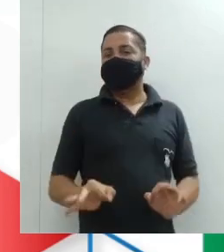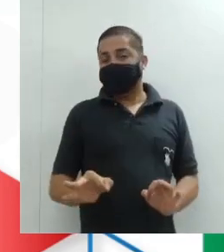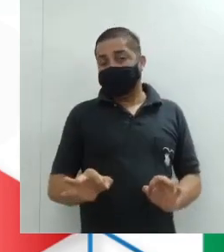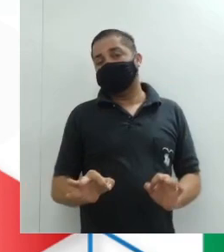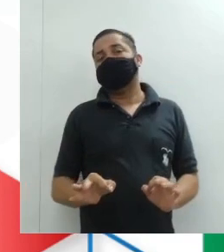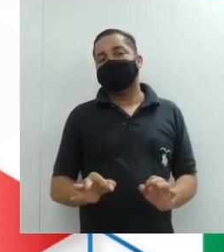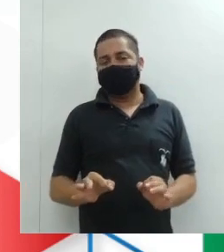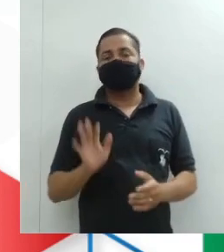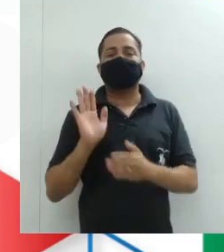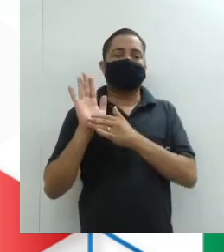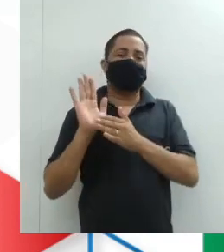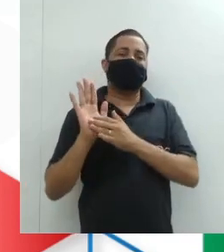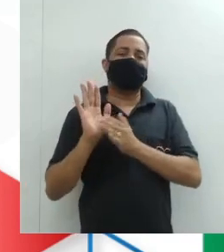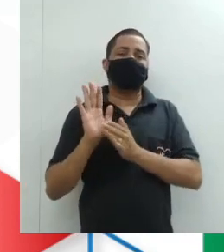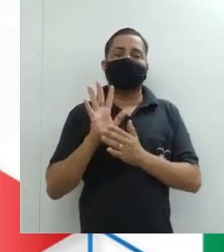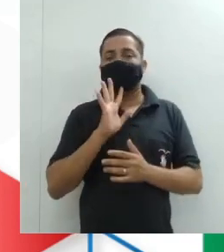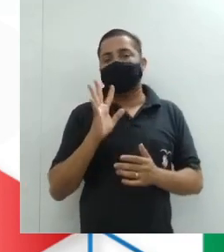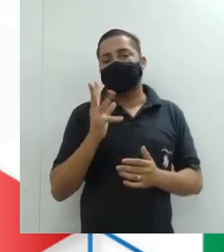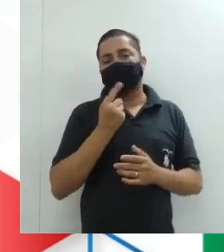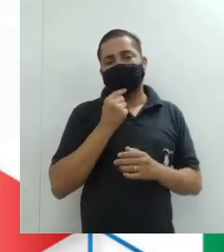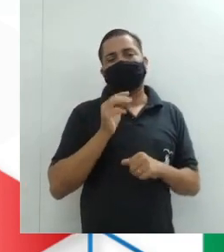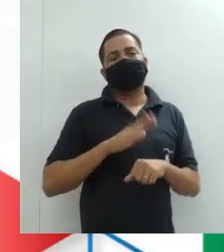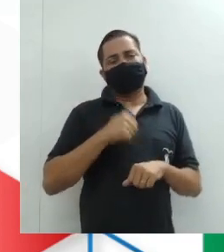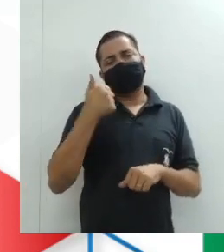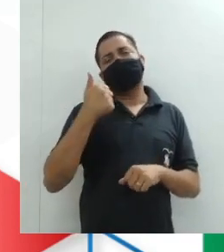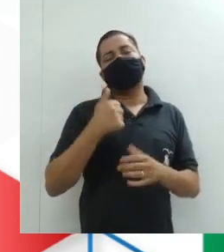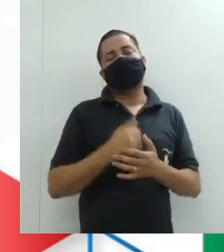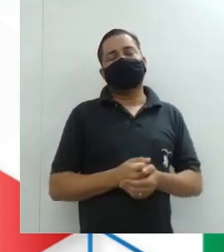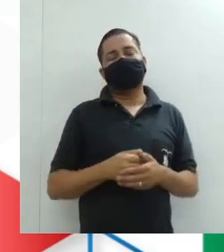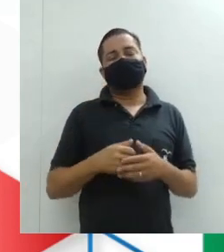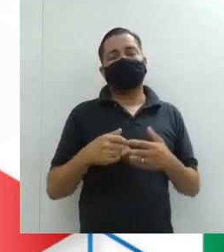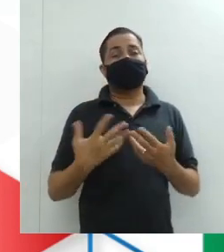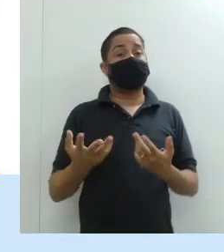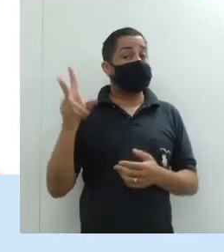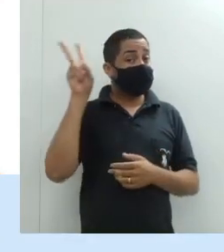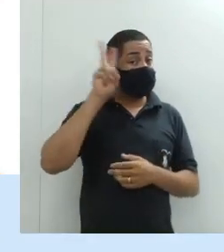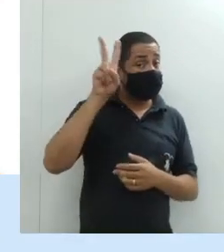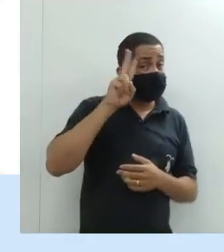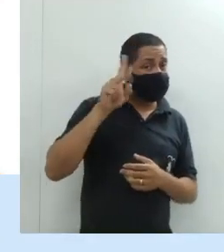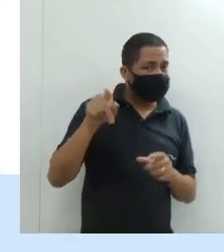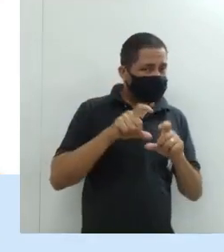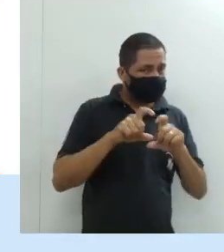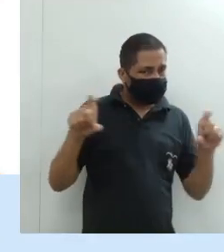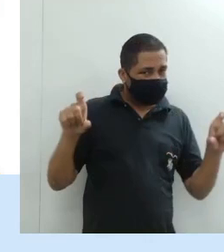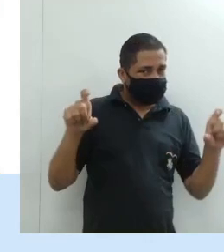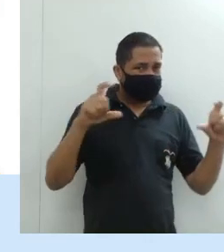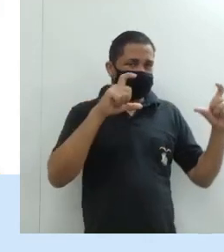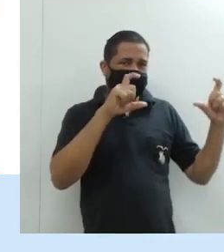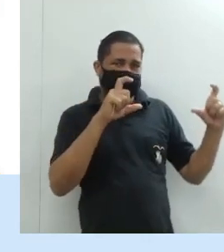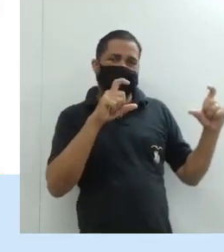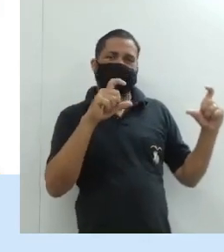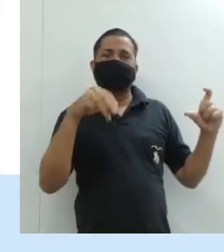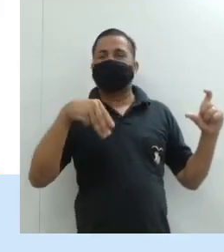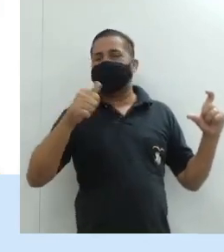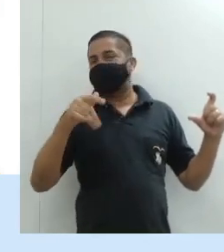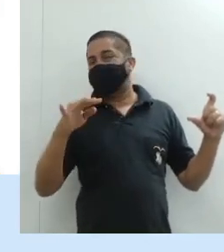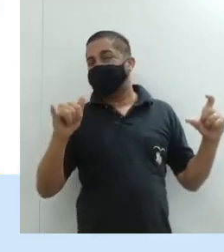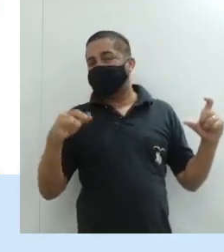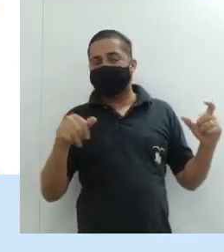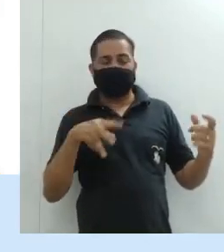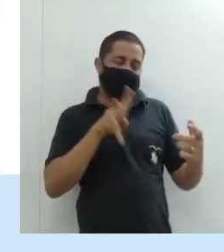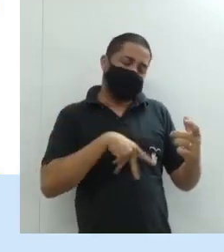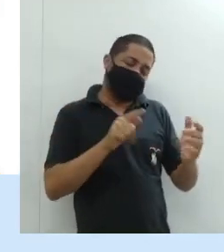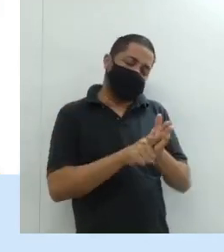propor um conhecimento mais apurado sobre a realidade. Lembram dessa tirinha de Mafalda? As meninas ali lendo